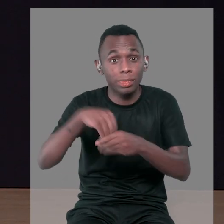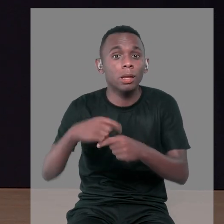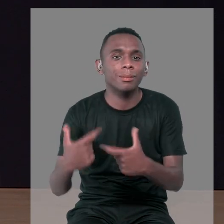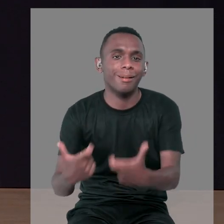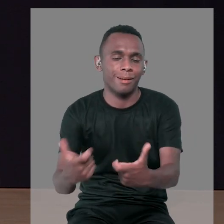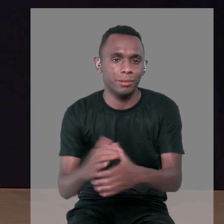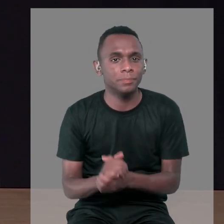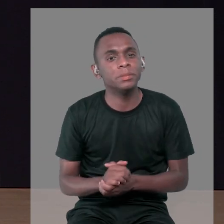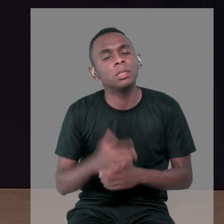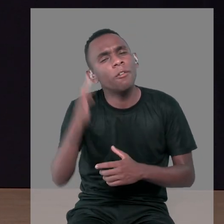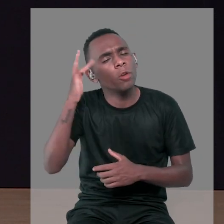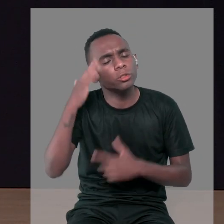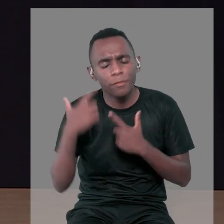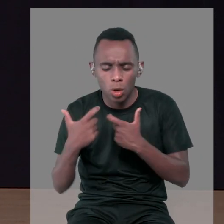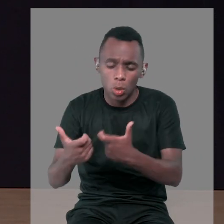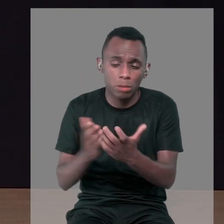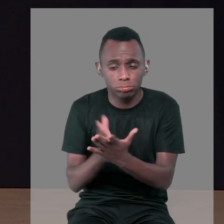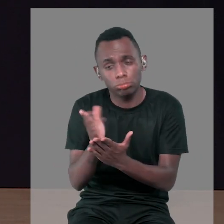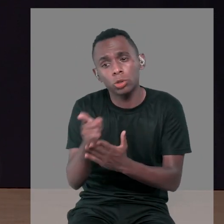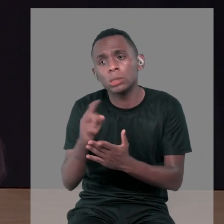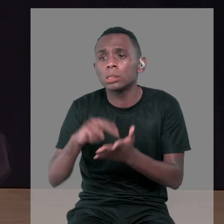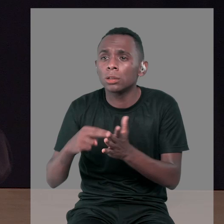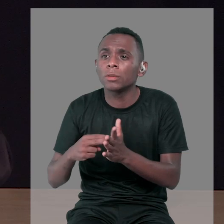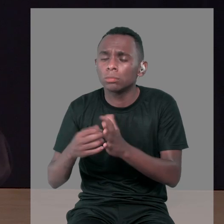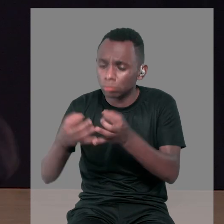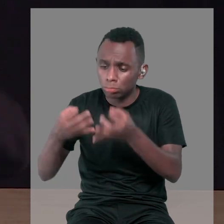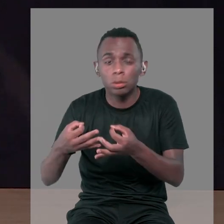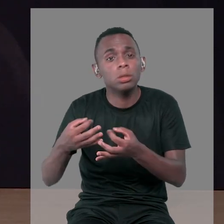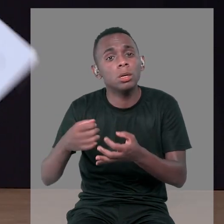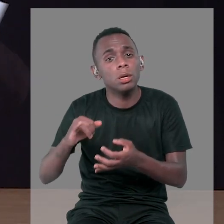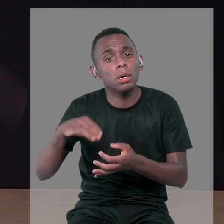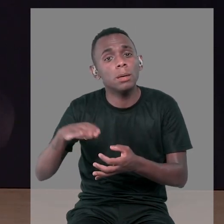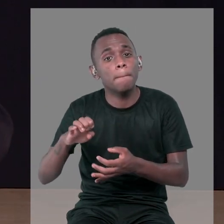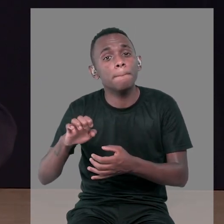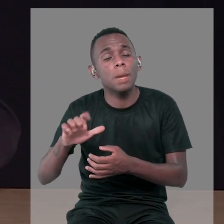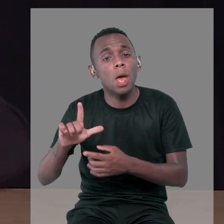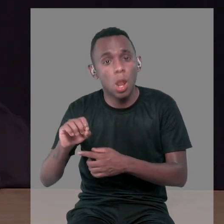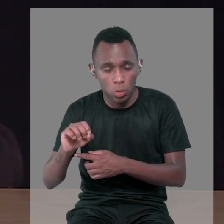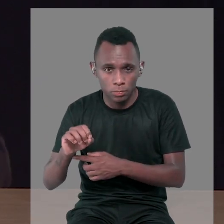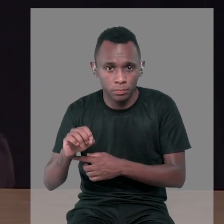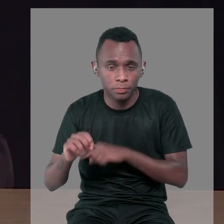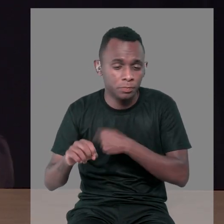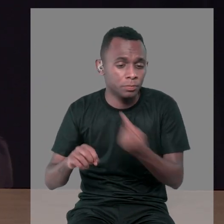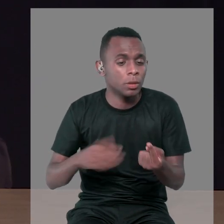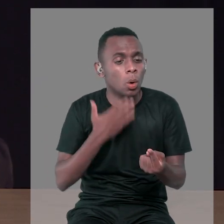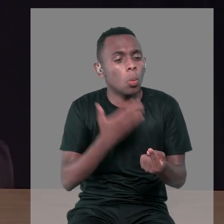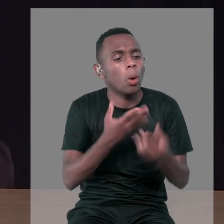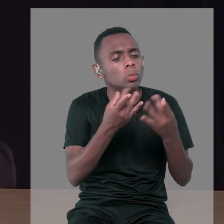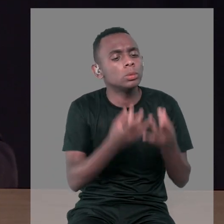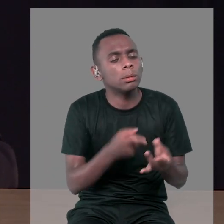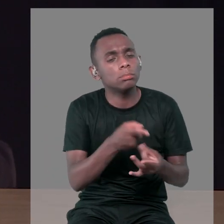certo sentido, se conjuga com esse jus in bello, na guerra. Né? E qual que é a descrição que o Walser